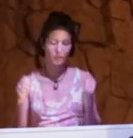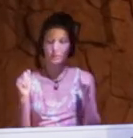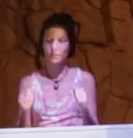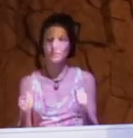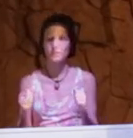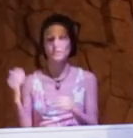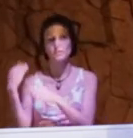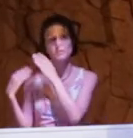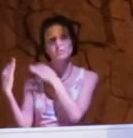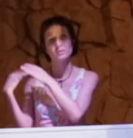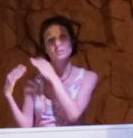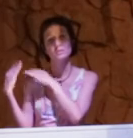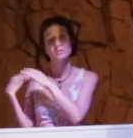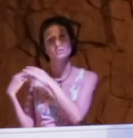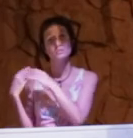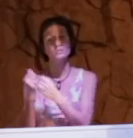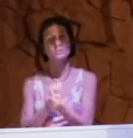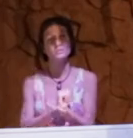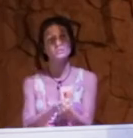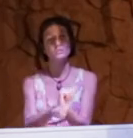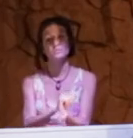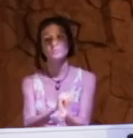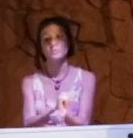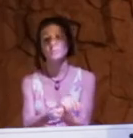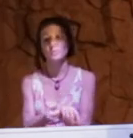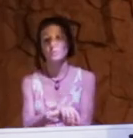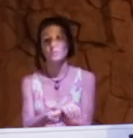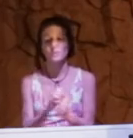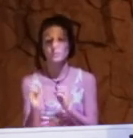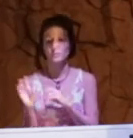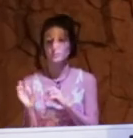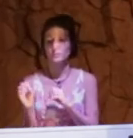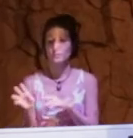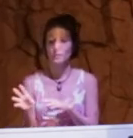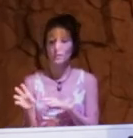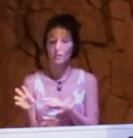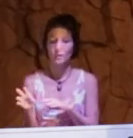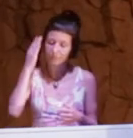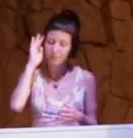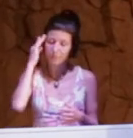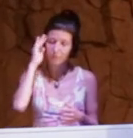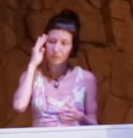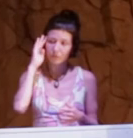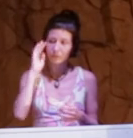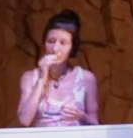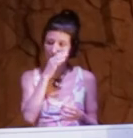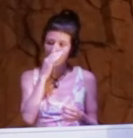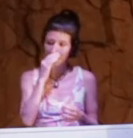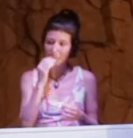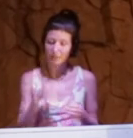escravização, uma das insurgências era ensinar o meu camarada a ler o samba e